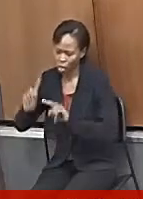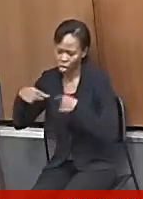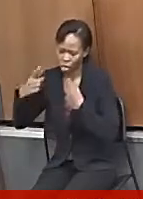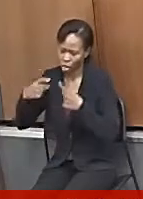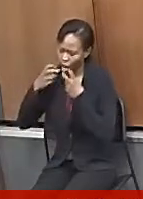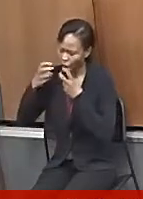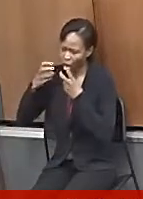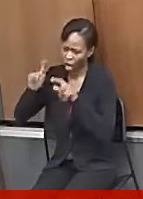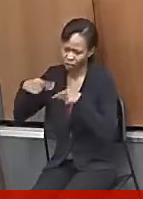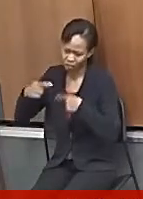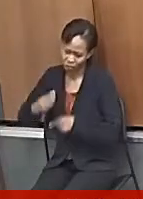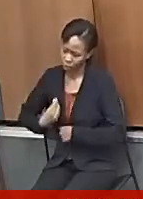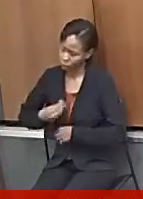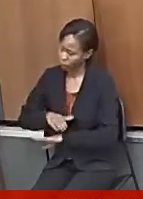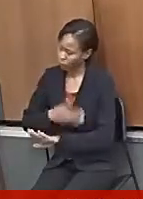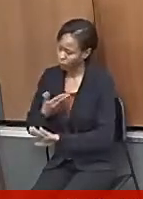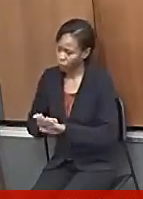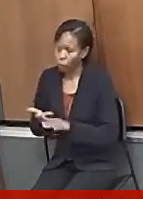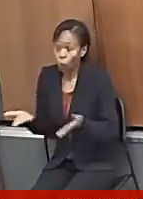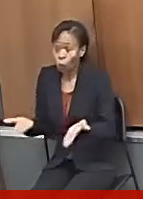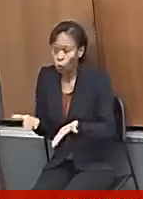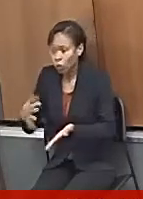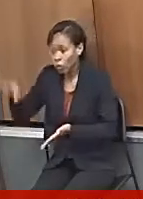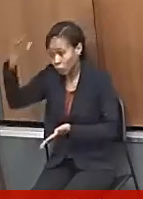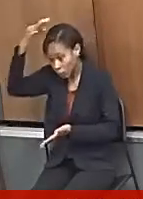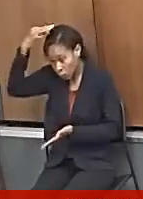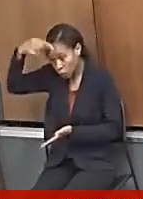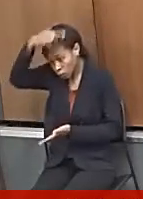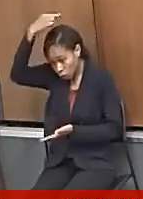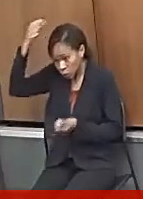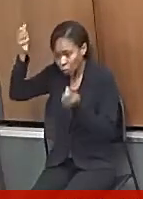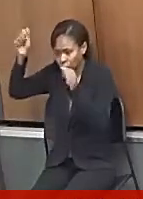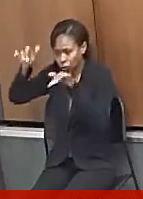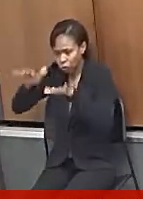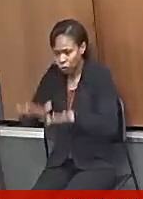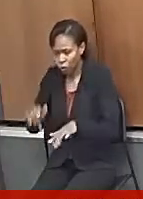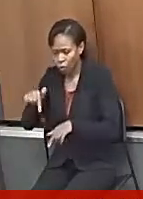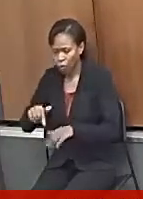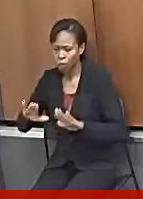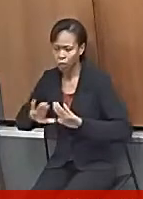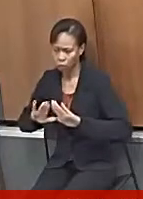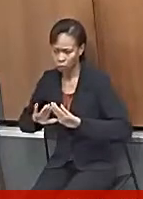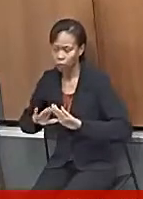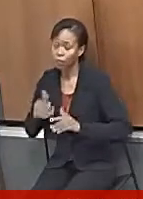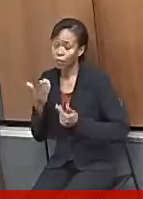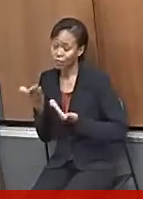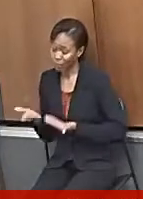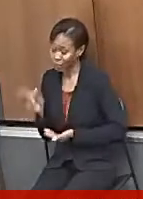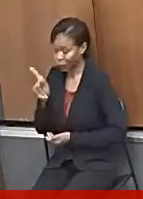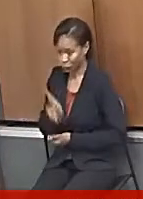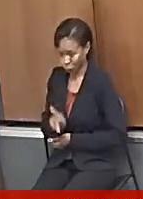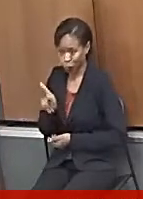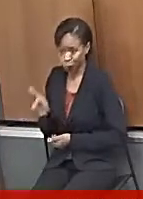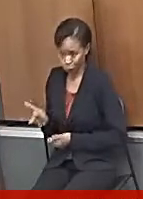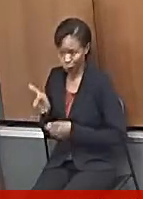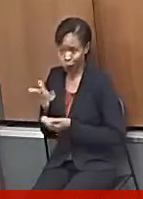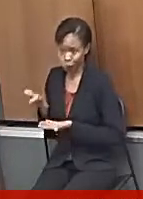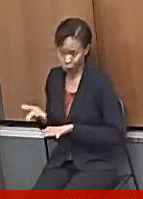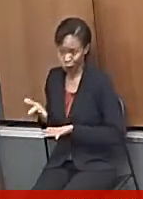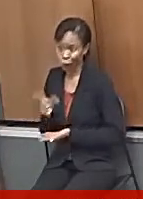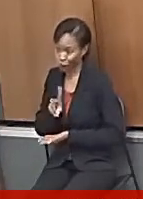espírito santo tocou essa casa que hoje que o professor vai ter o